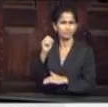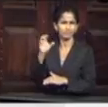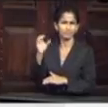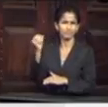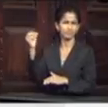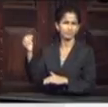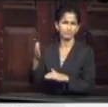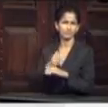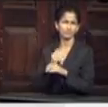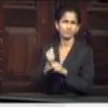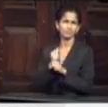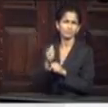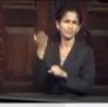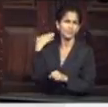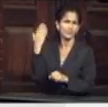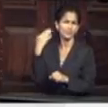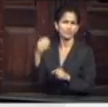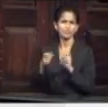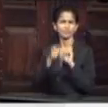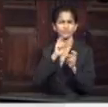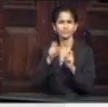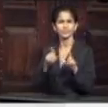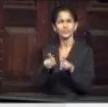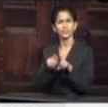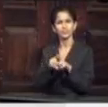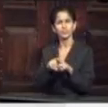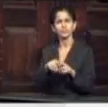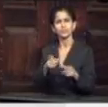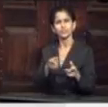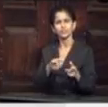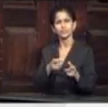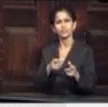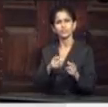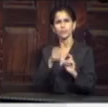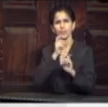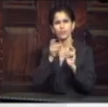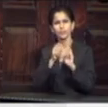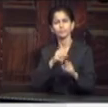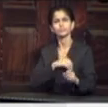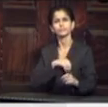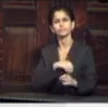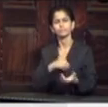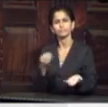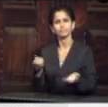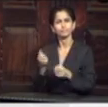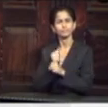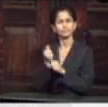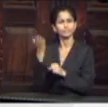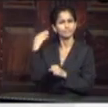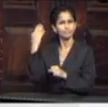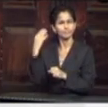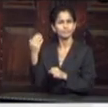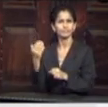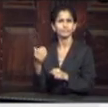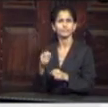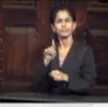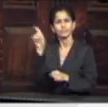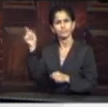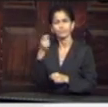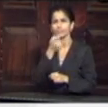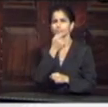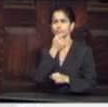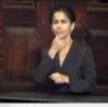anos, quando se discutia a questão salarial, muitas vezes, na época, na Inglaterra,